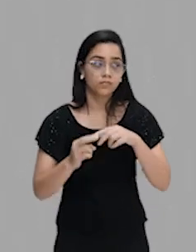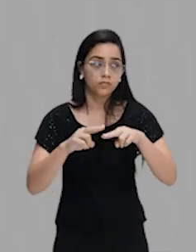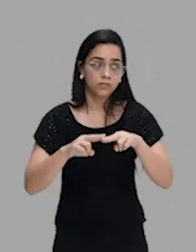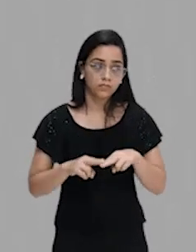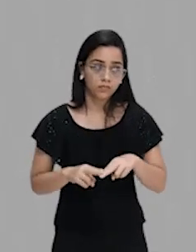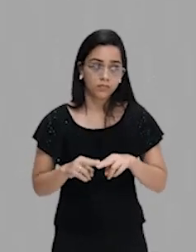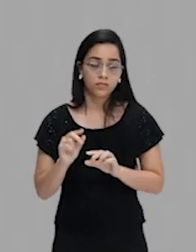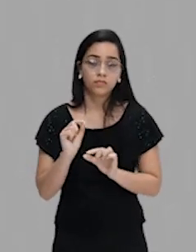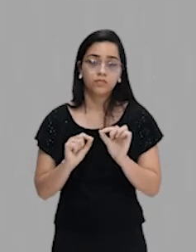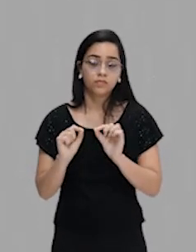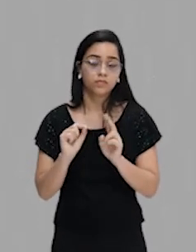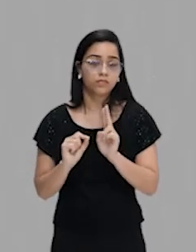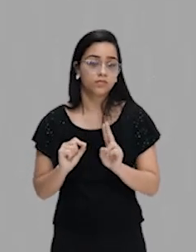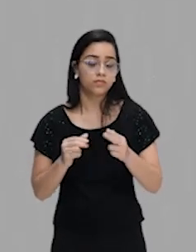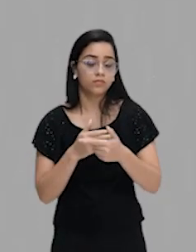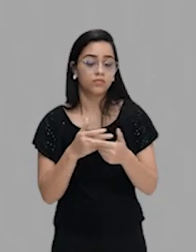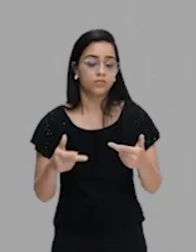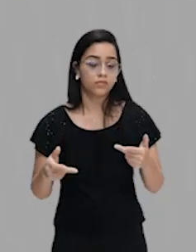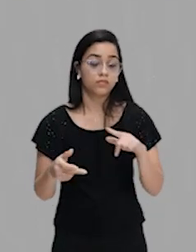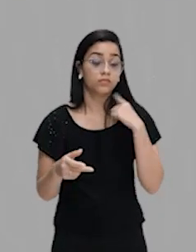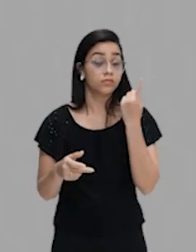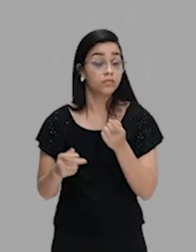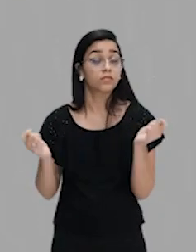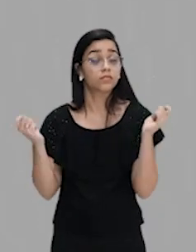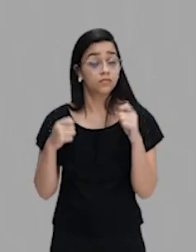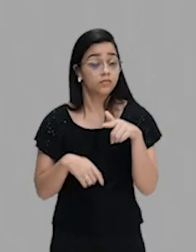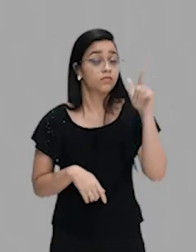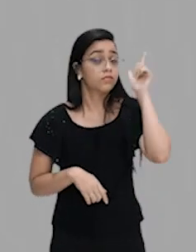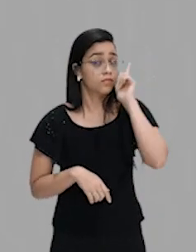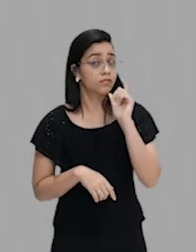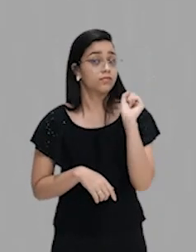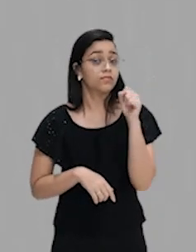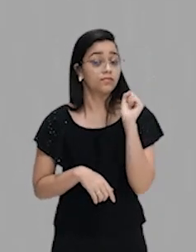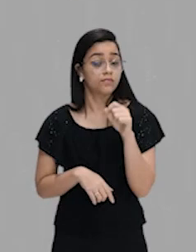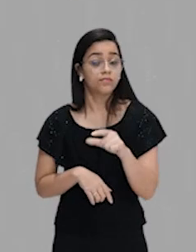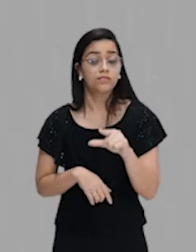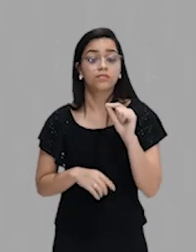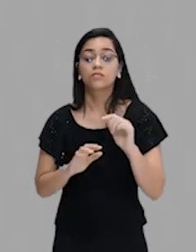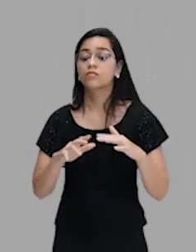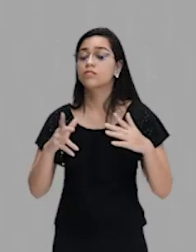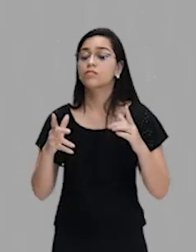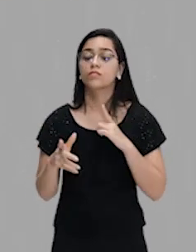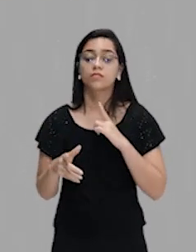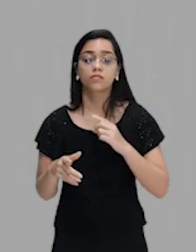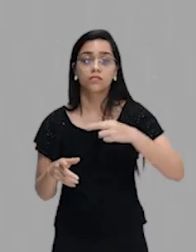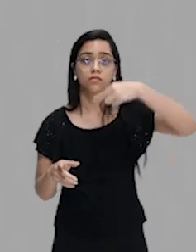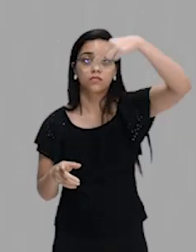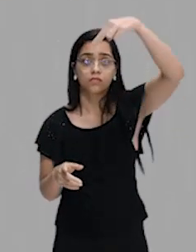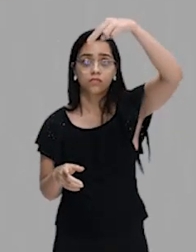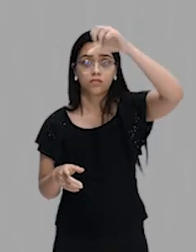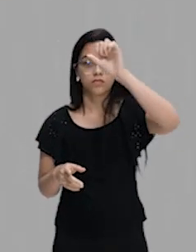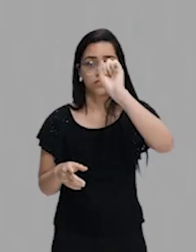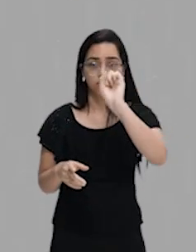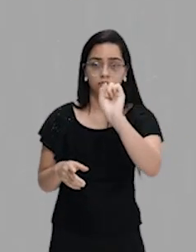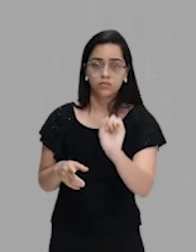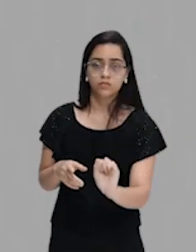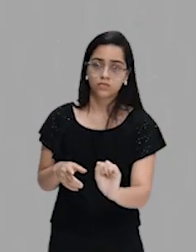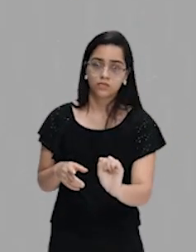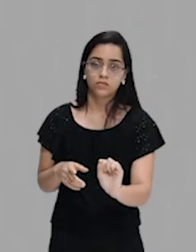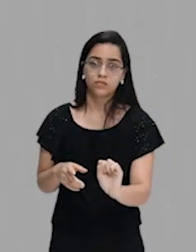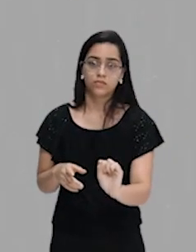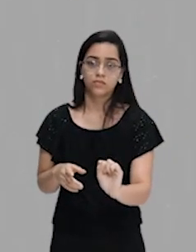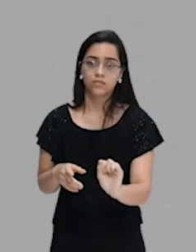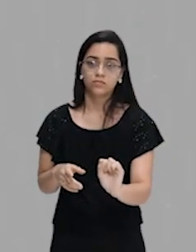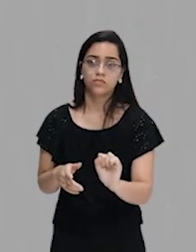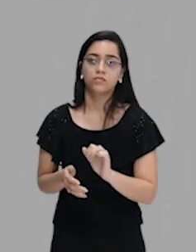forma, utilizando esses parâmetros, nós conseguimos definir quem são os pontos geográficos norte e o ponto